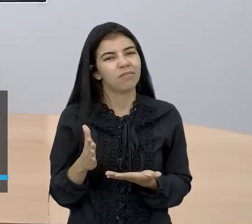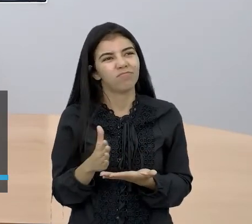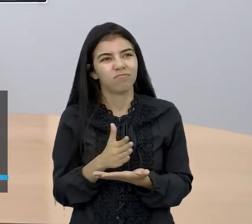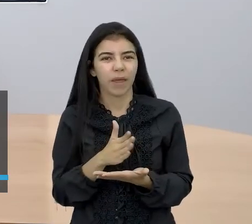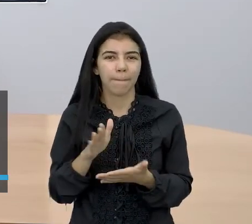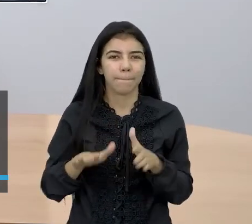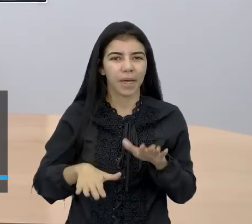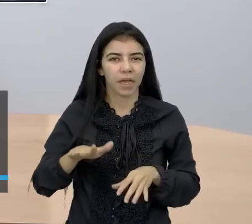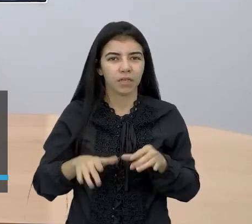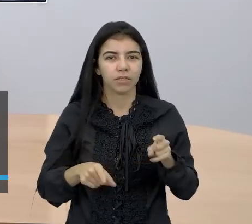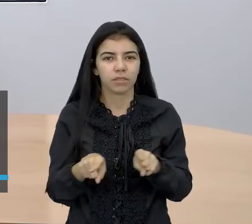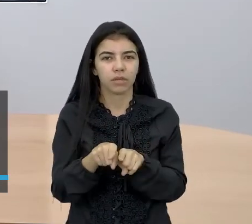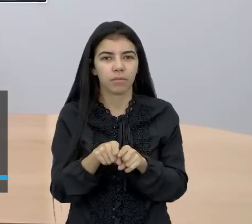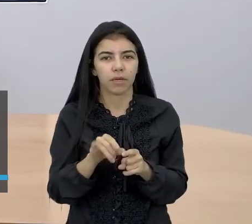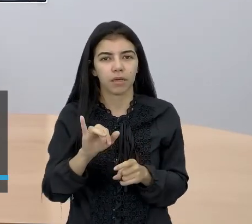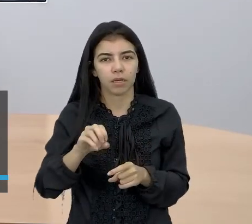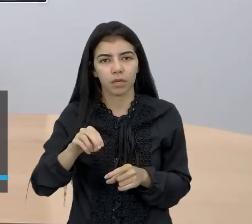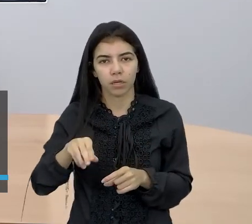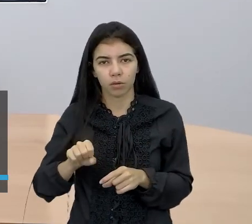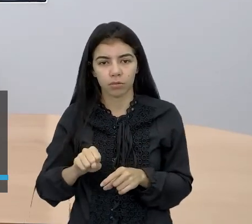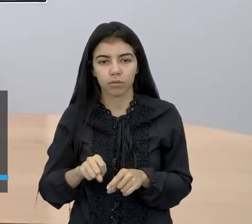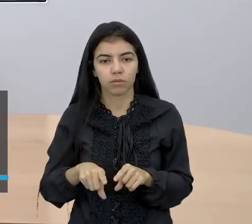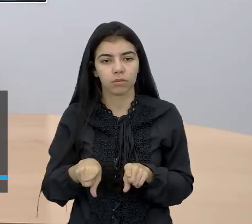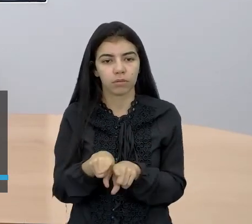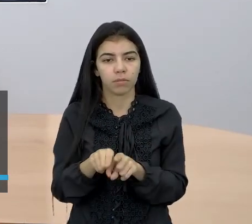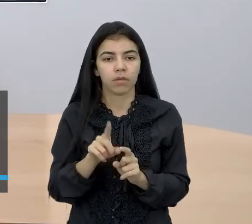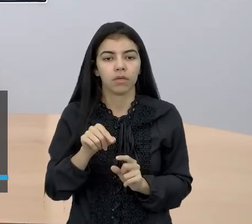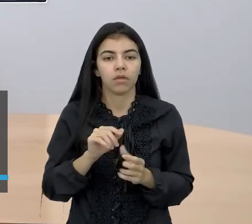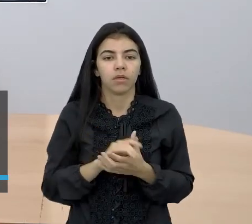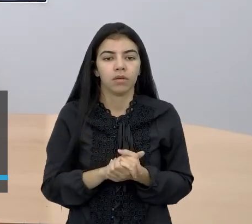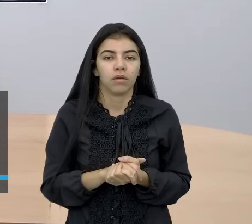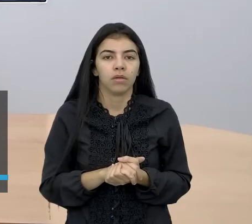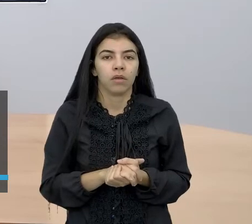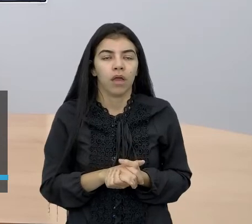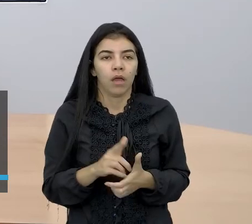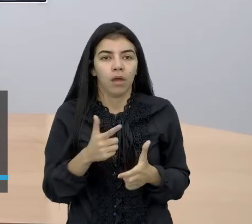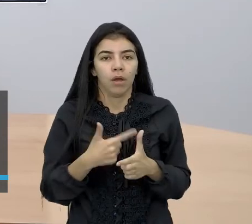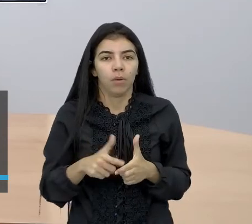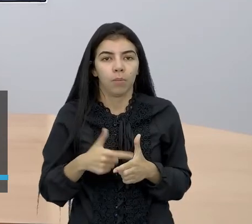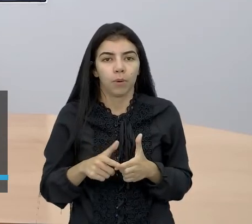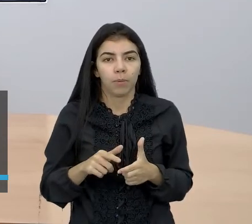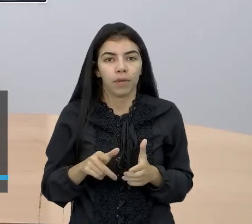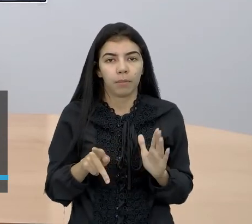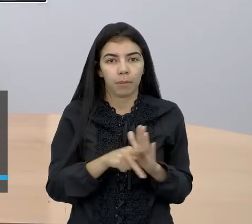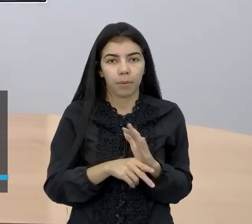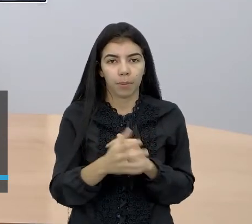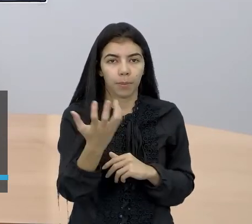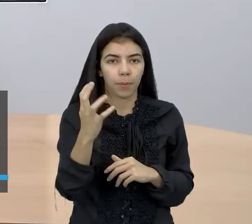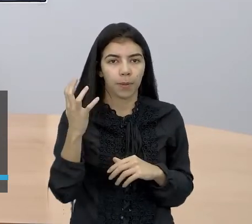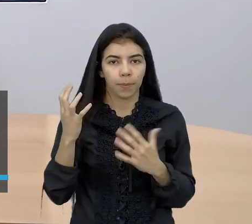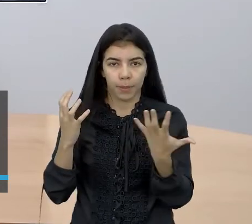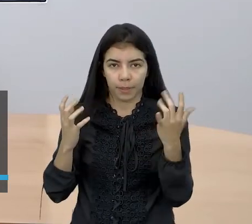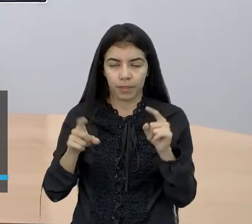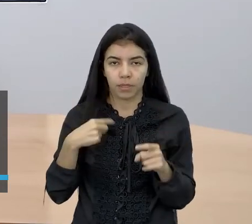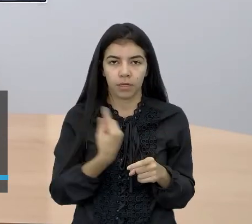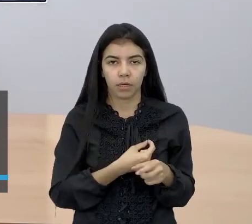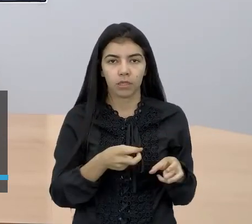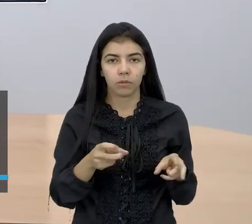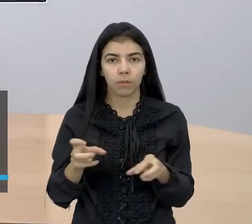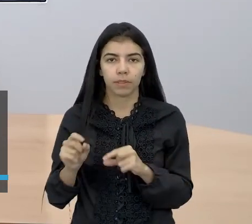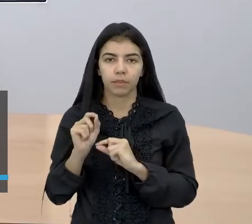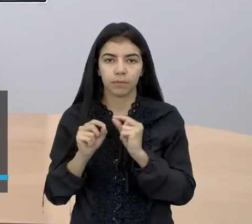concentração. Dependendo do íon que tiver lá, pode causar ali até um problema para a planta, tá certo? A gente vai ver que